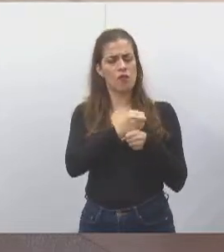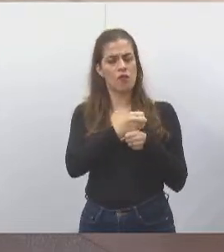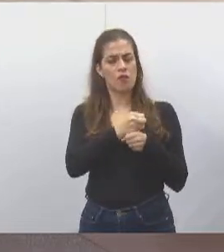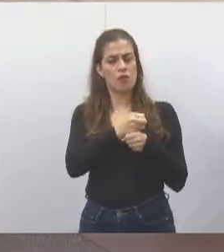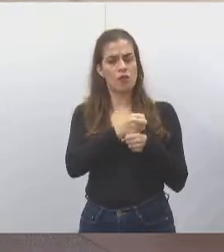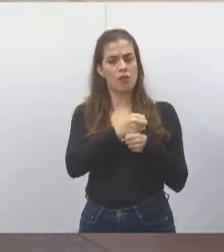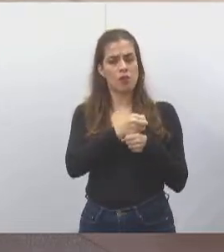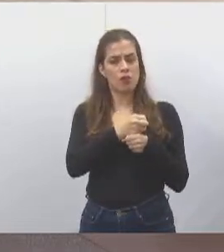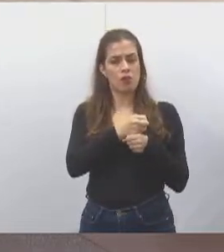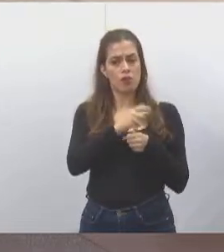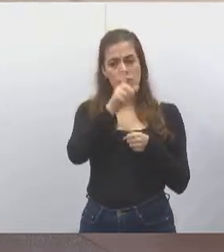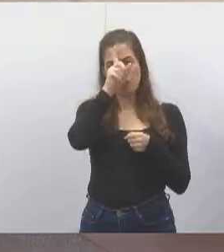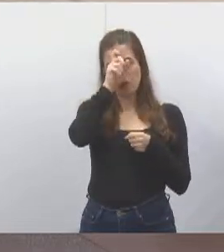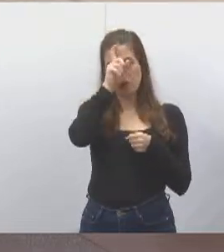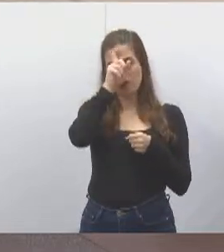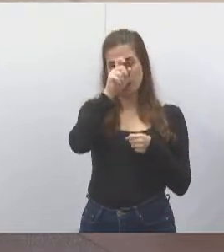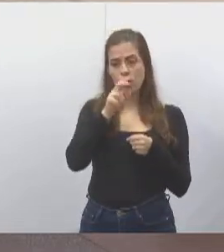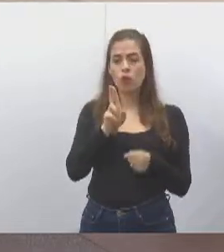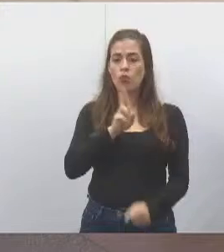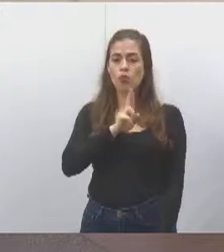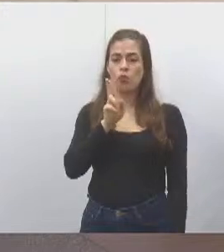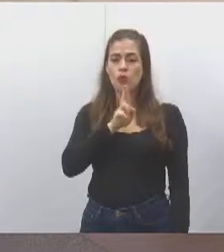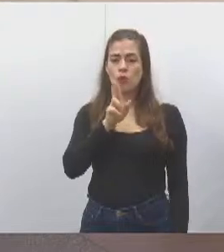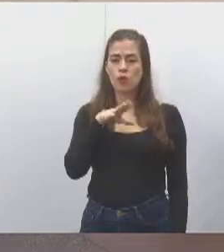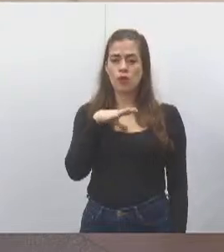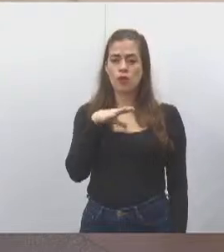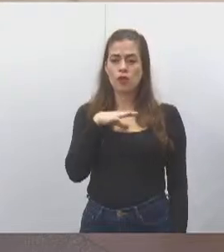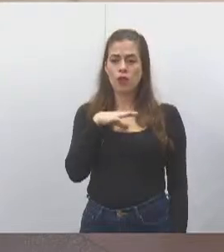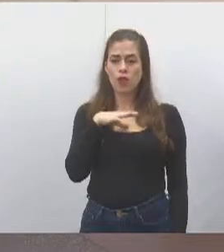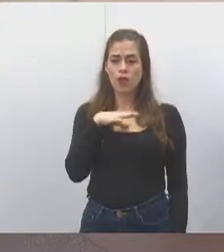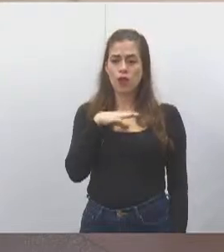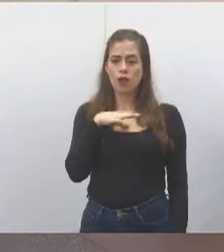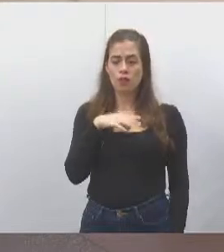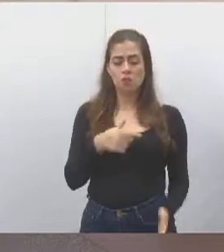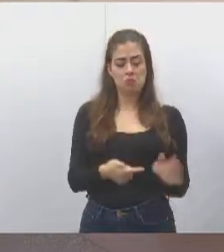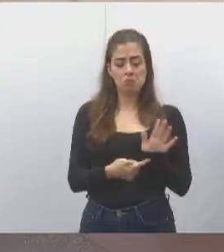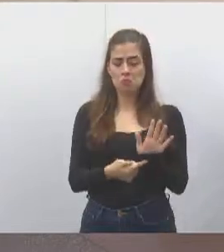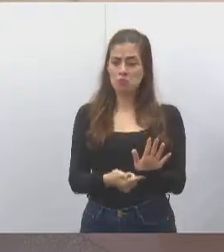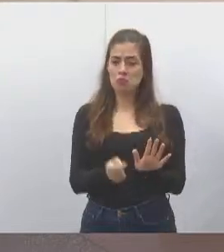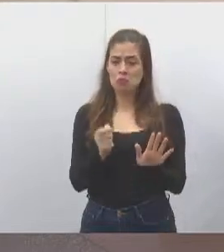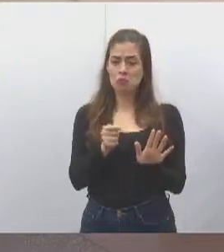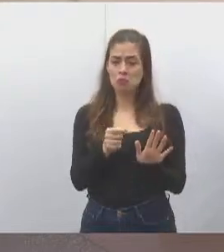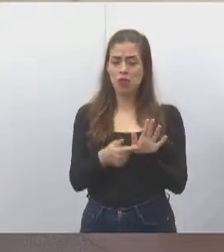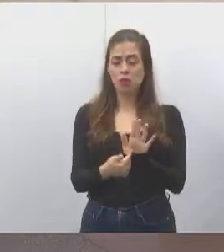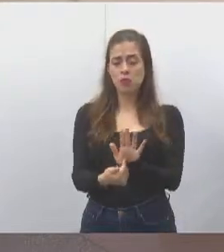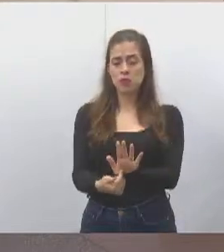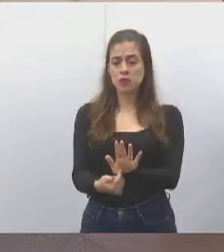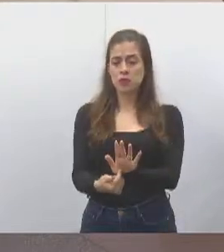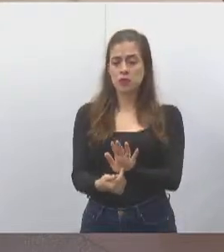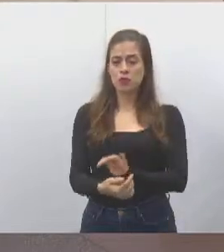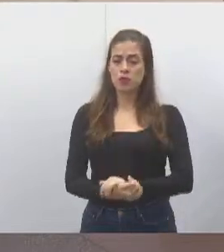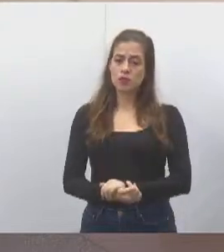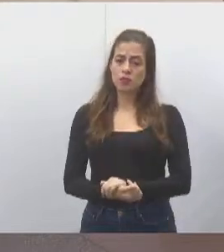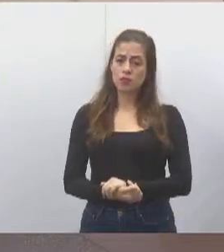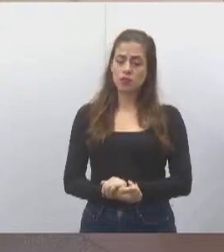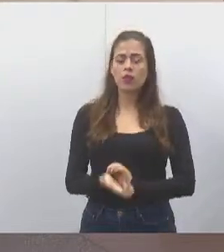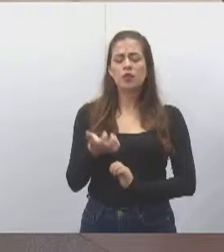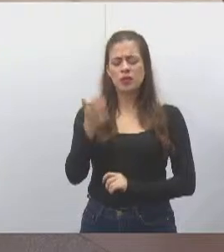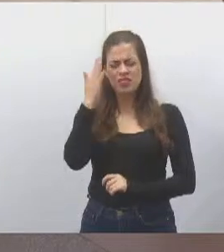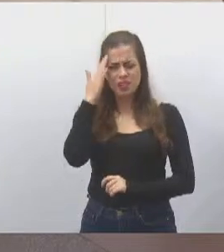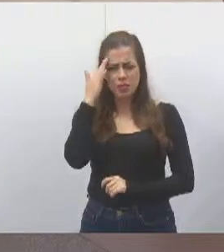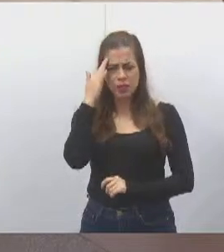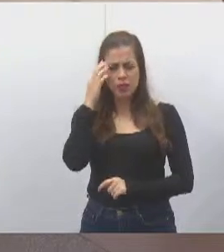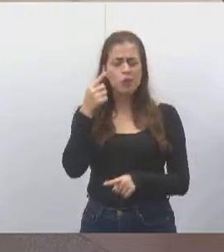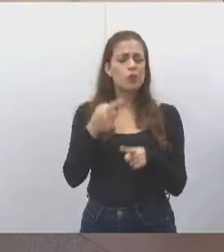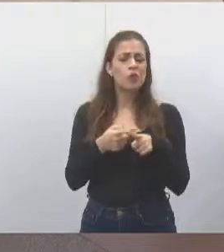do hospital, do pronto-socorro municipal, aqui nessa apresentação. Eu queria saber